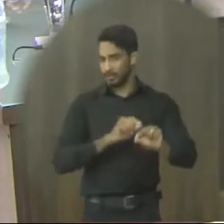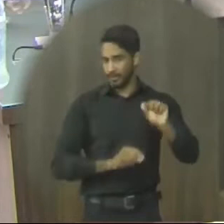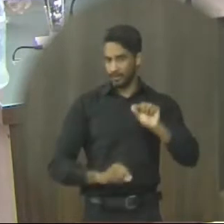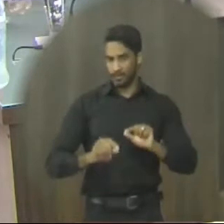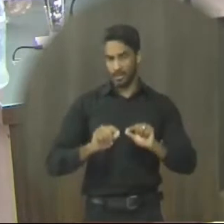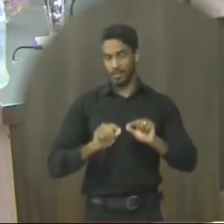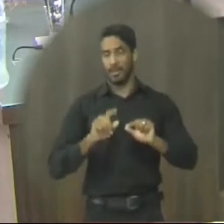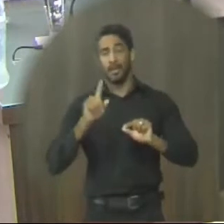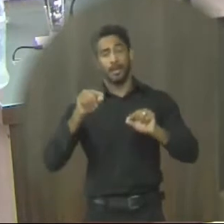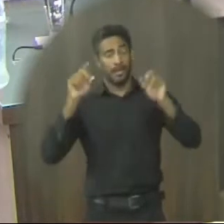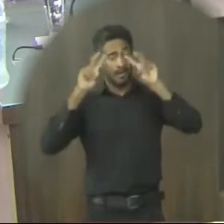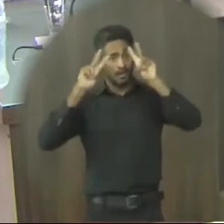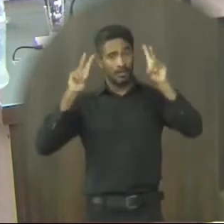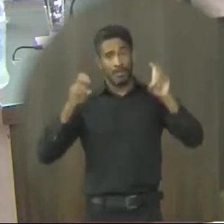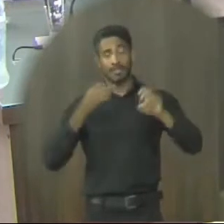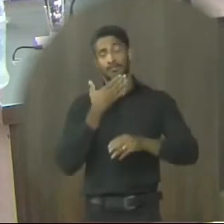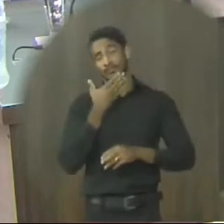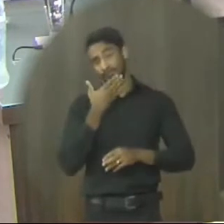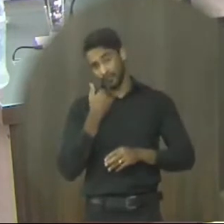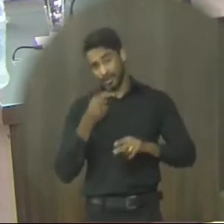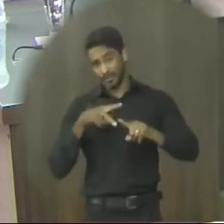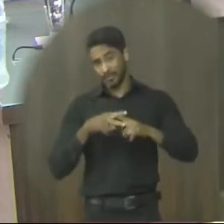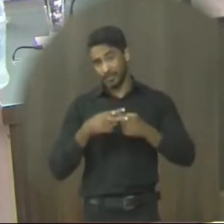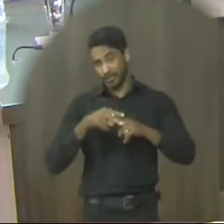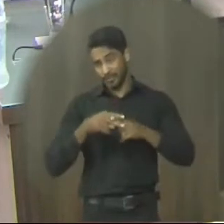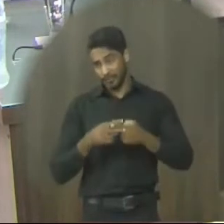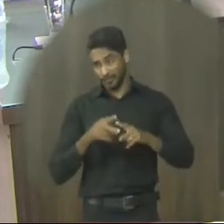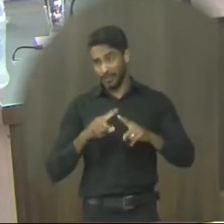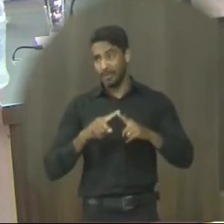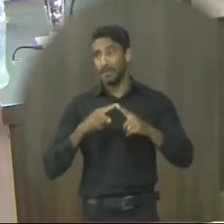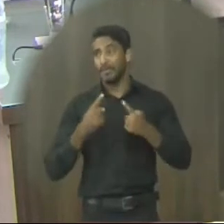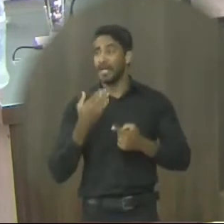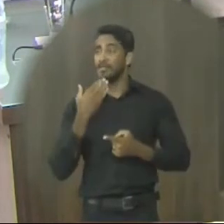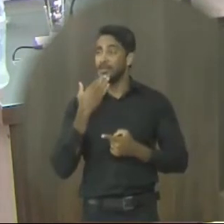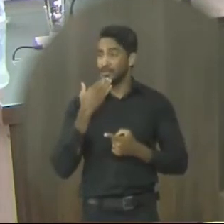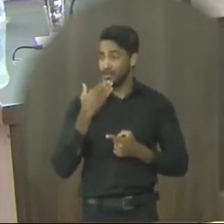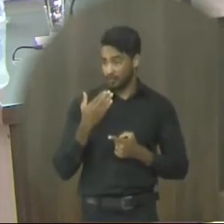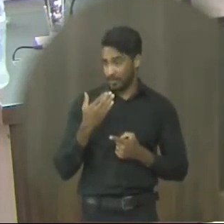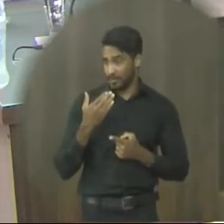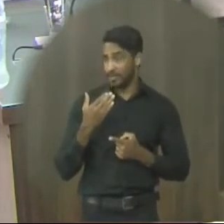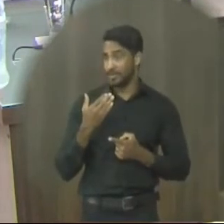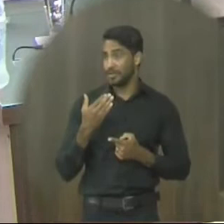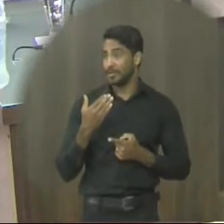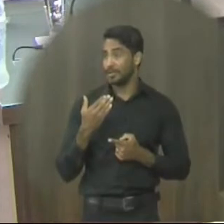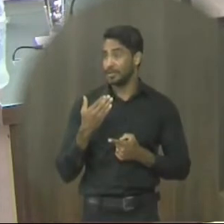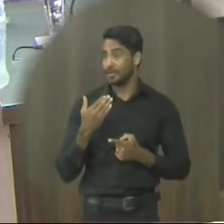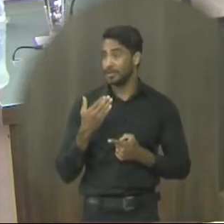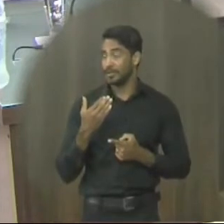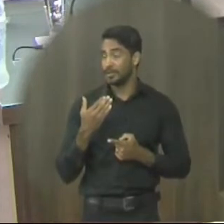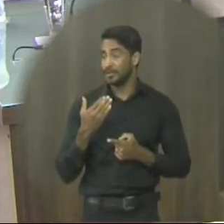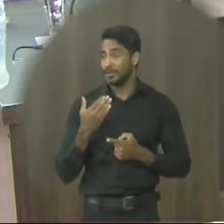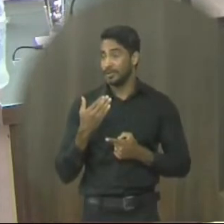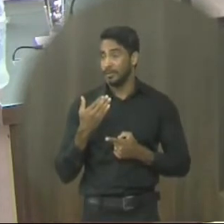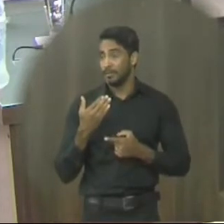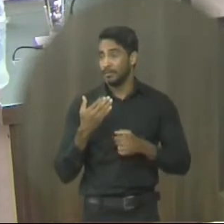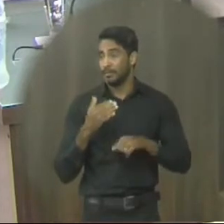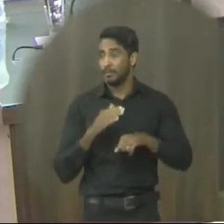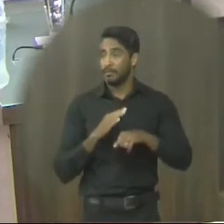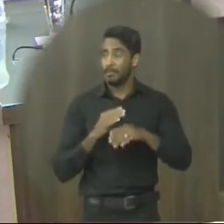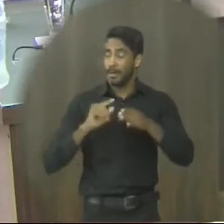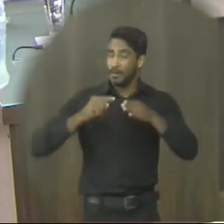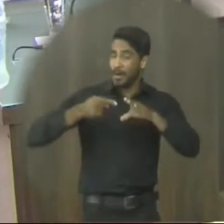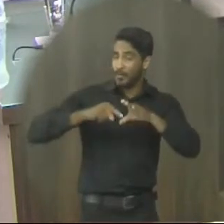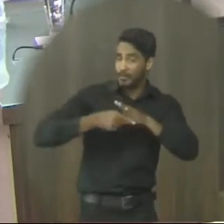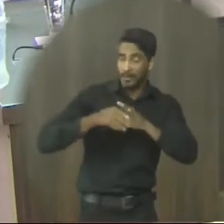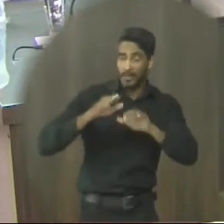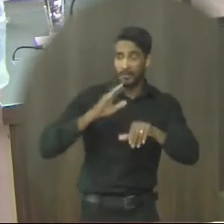é um assunto de fácil solução, então, por isso eu pedi a palavra para recomendar um aprofundamento,